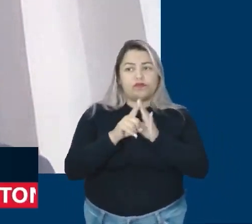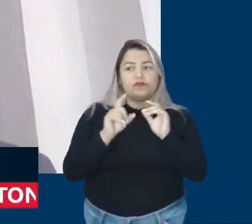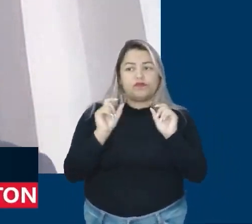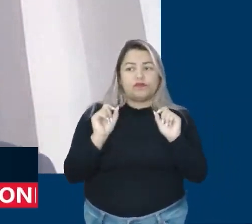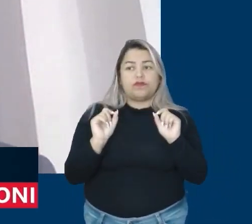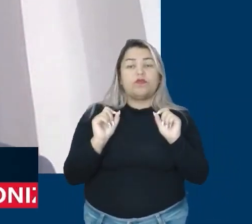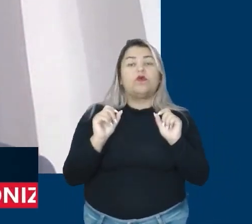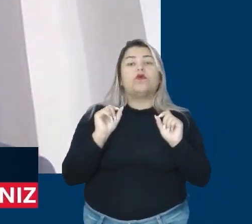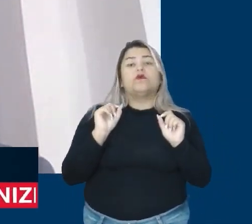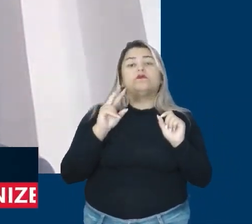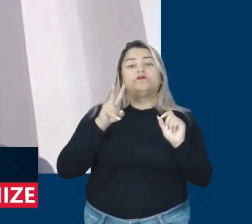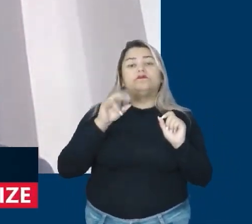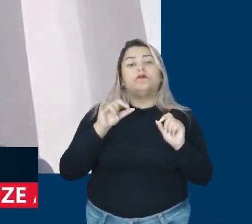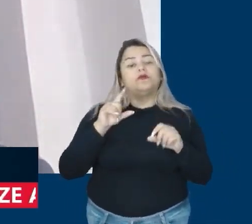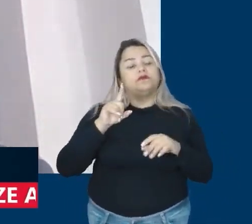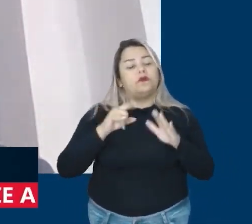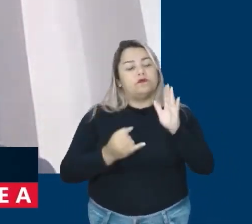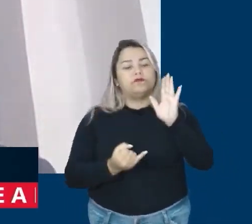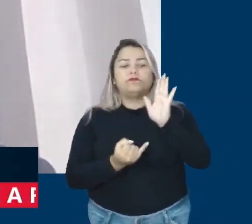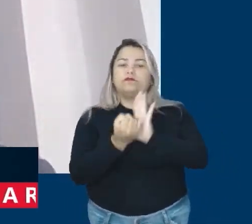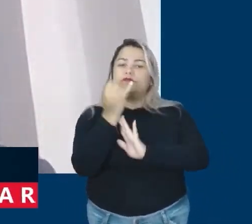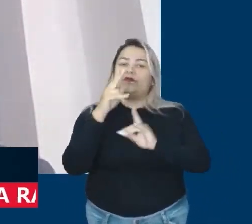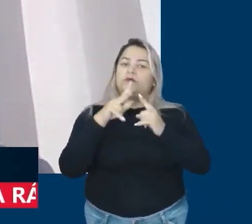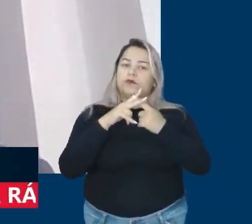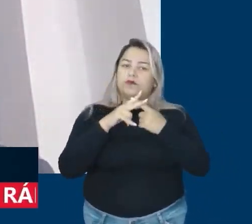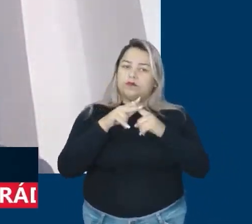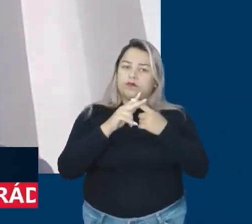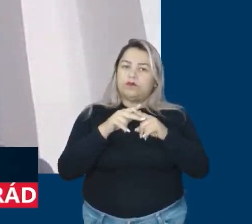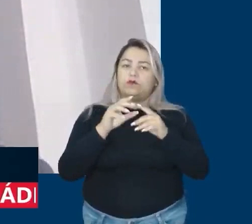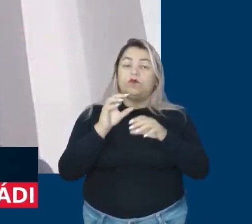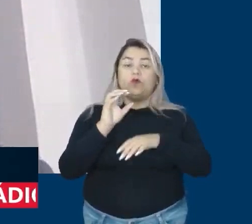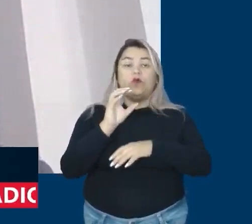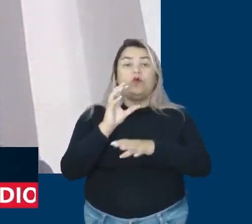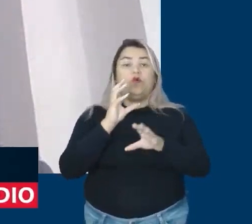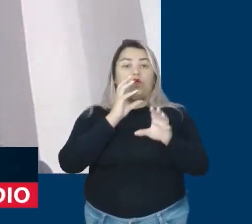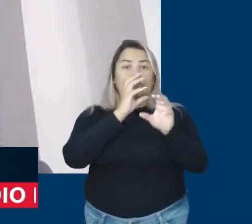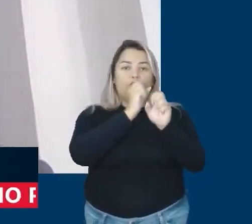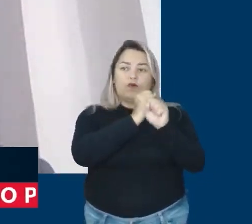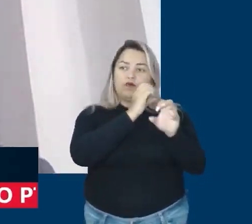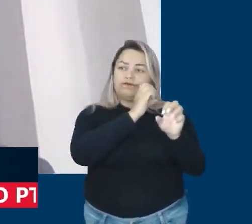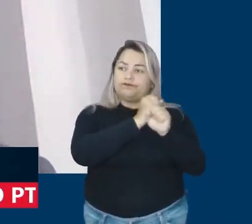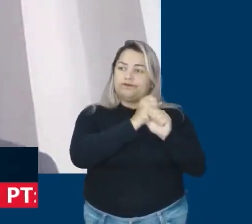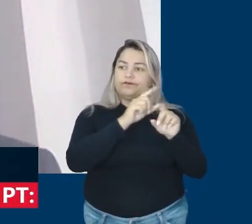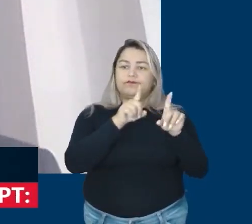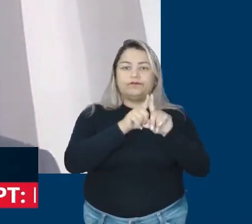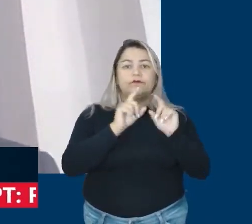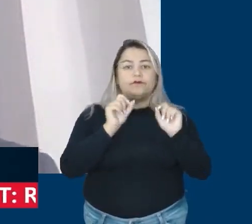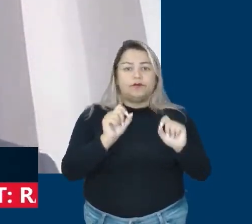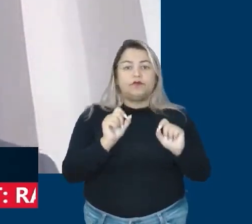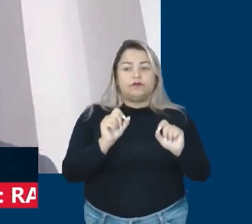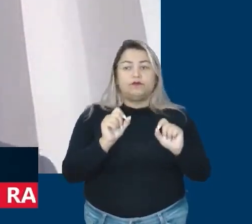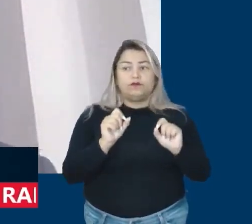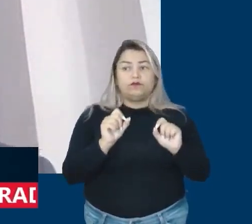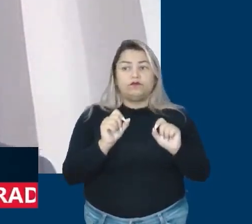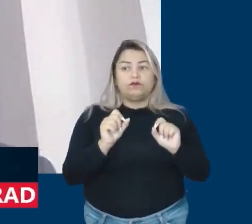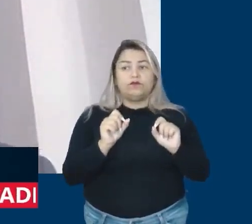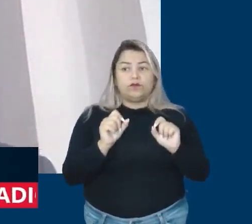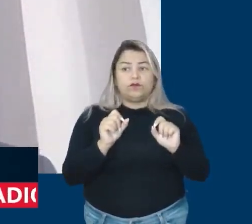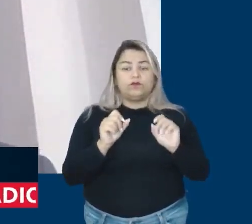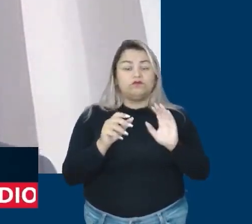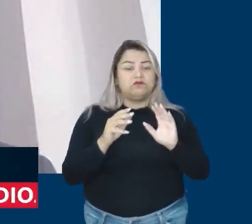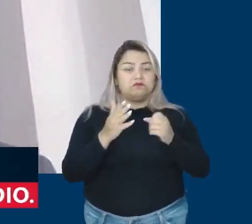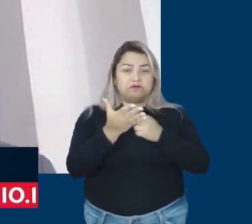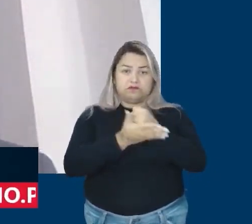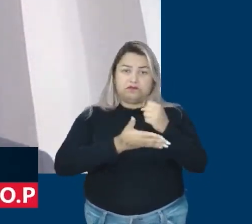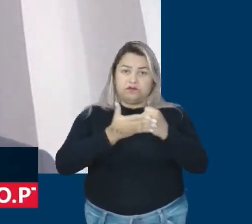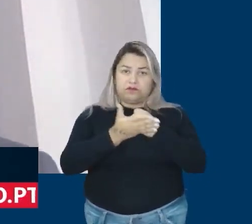vai ser a inflação que vai corrigir o orçamento. São questões técnicas que foram mudadas, a base da proposta foi